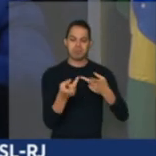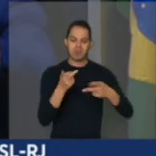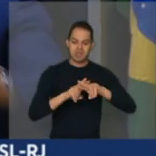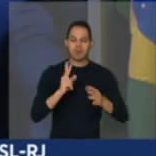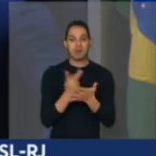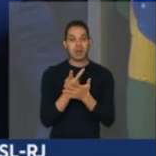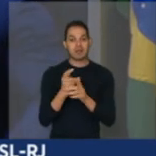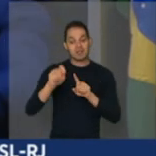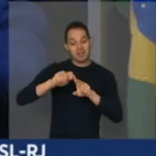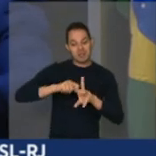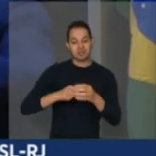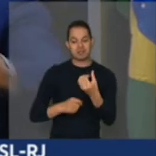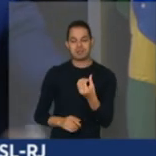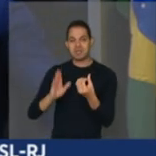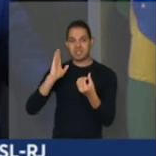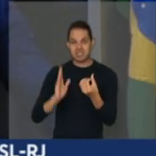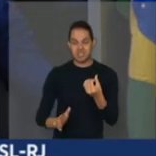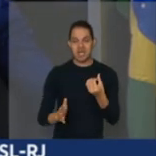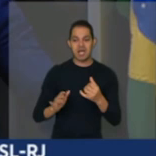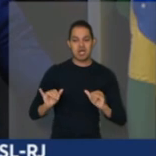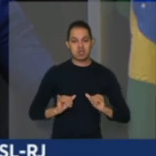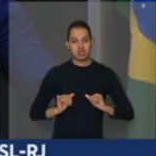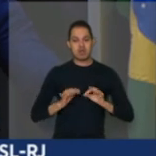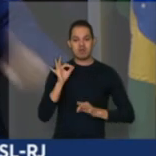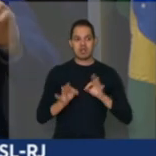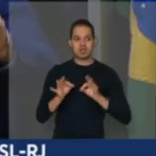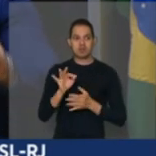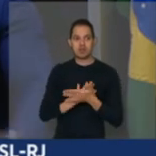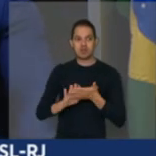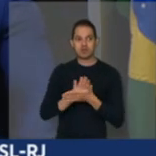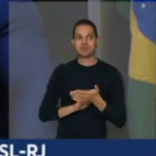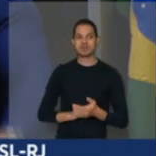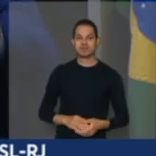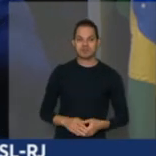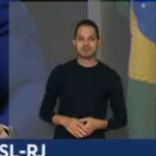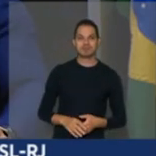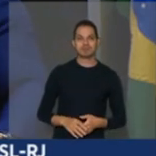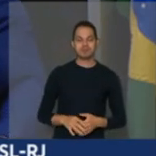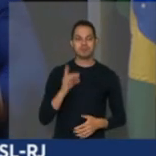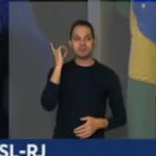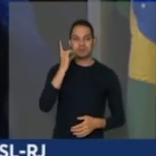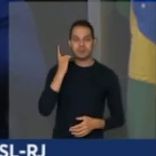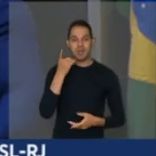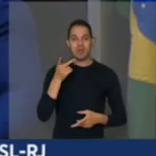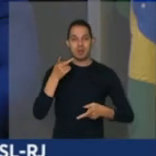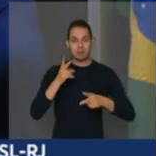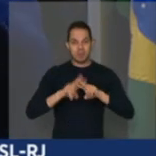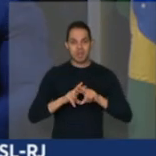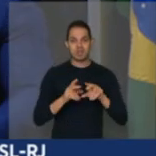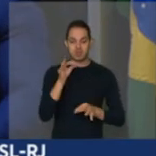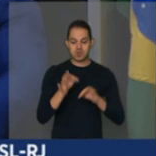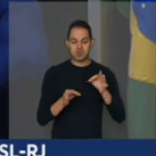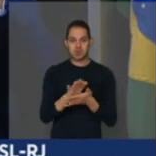e já são seis meses em que ele está sofrendo essa injustiça um deputado preso injustamente